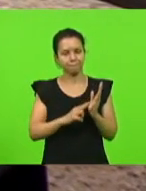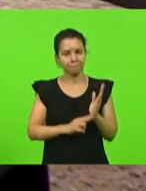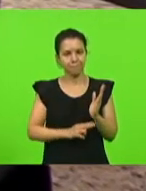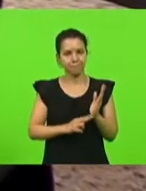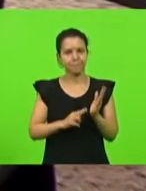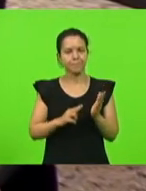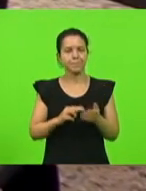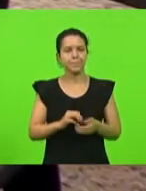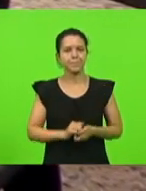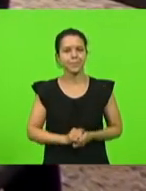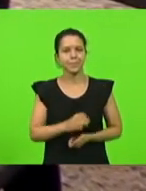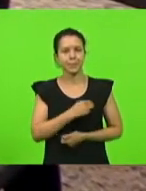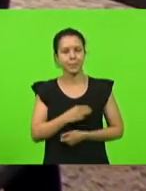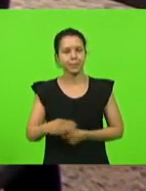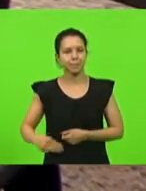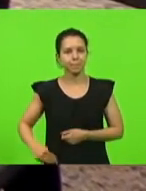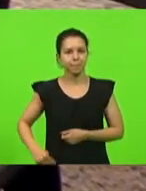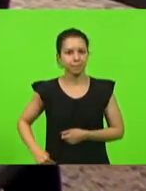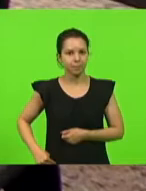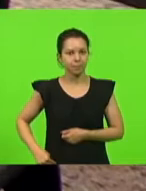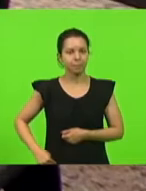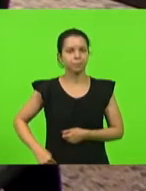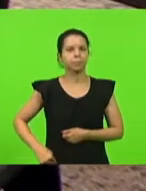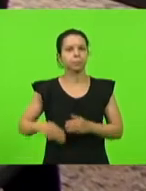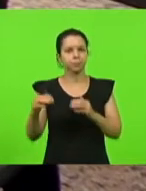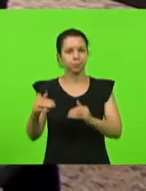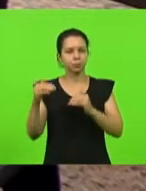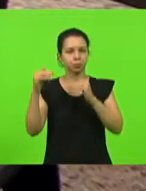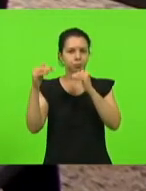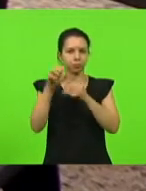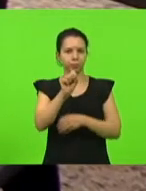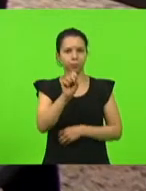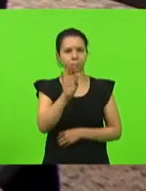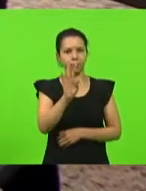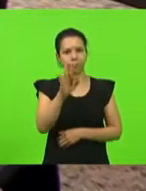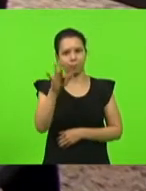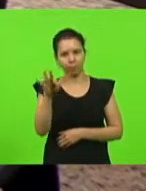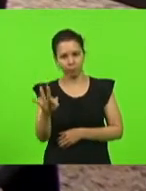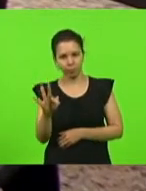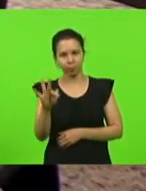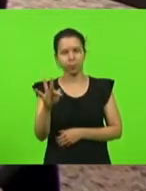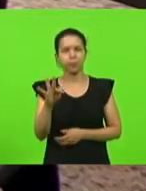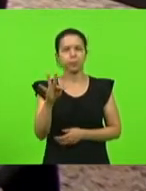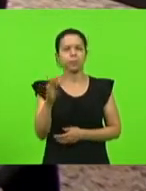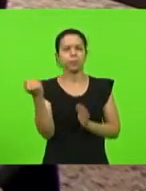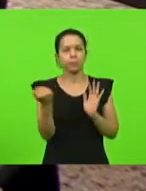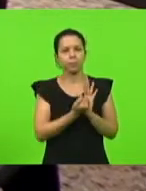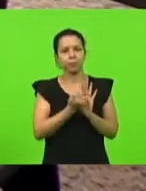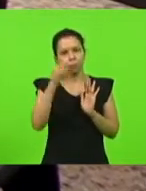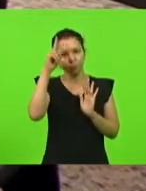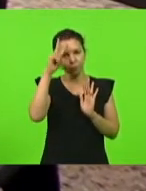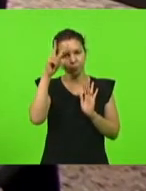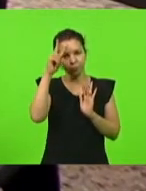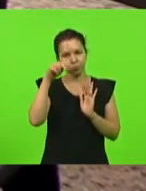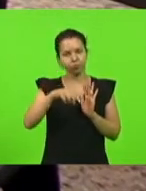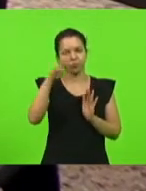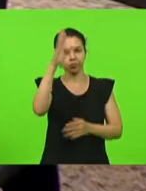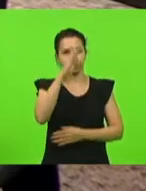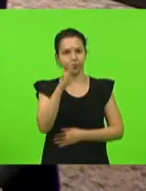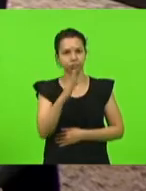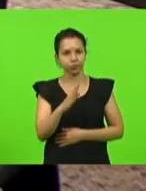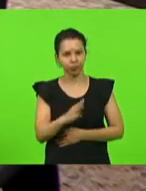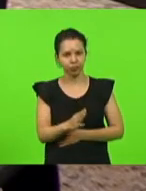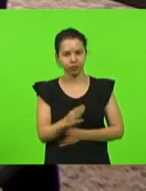do Supremo Tribunal Federal. Eu acho que é um marco histórico para o nosso país. Eu estive com